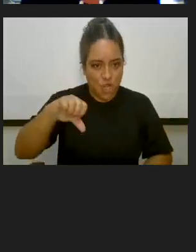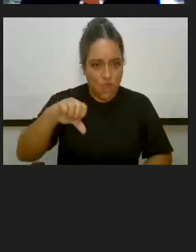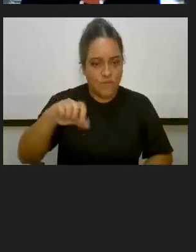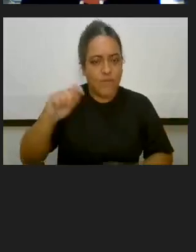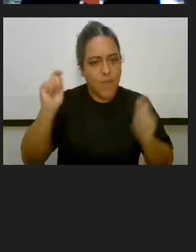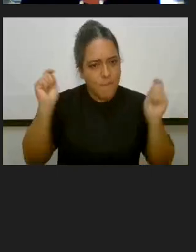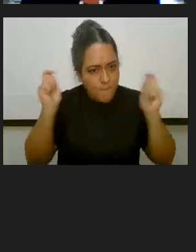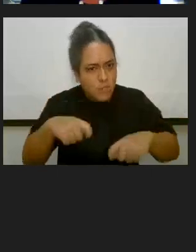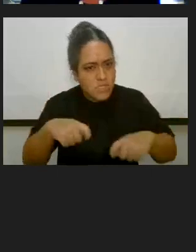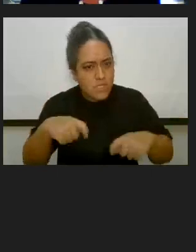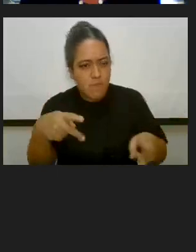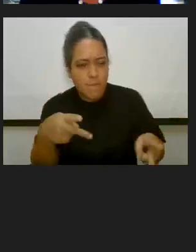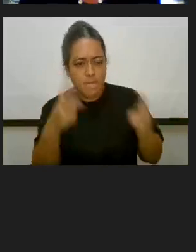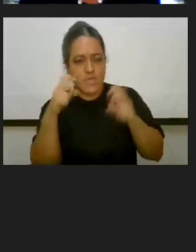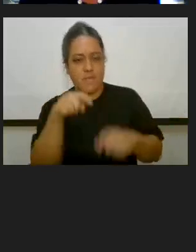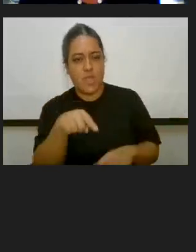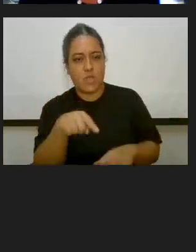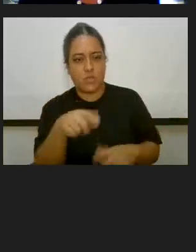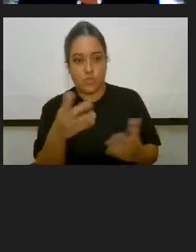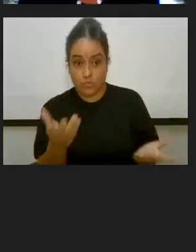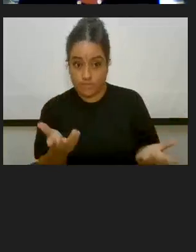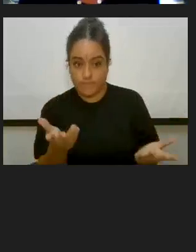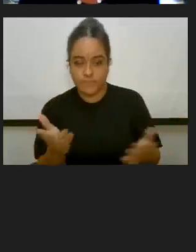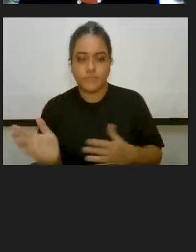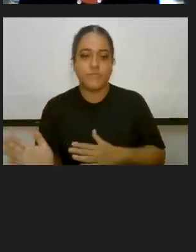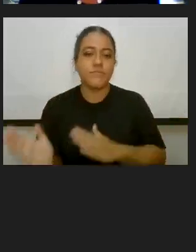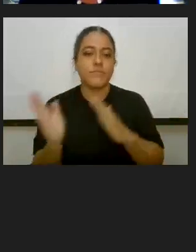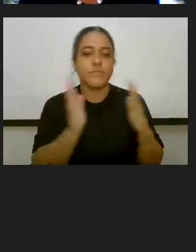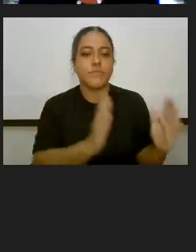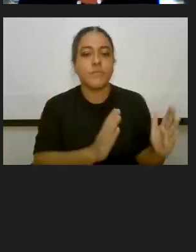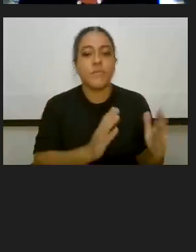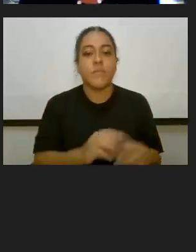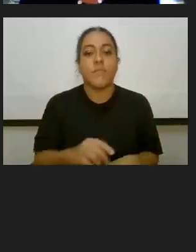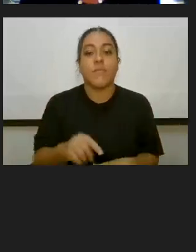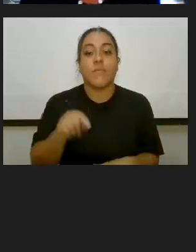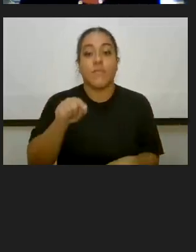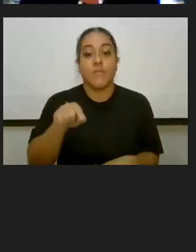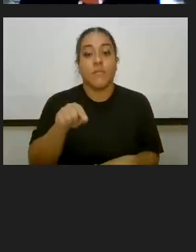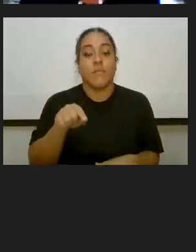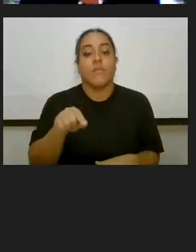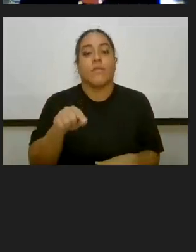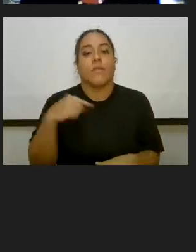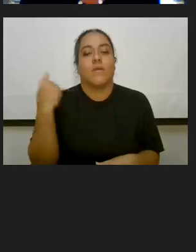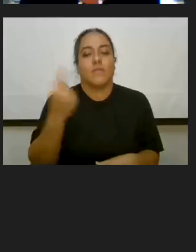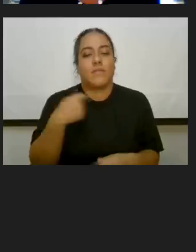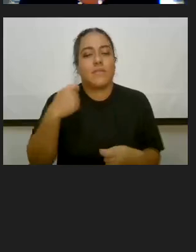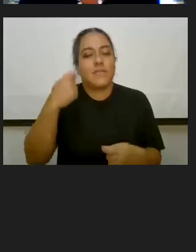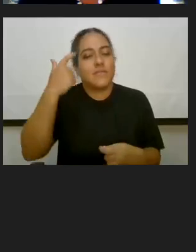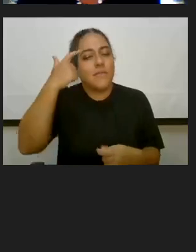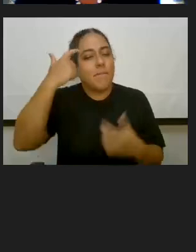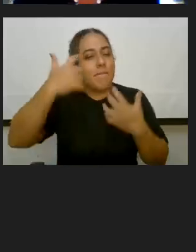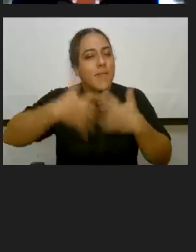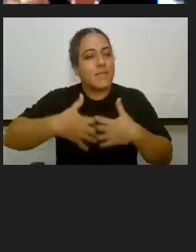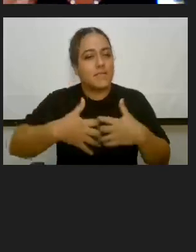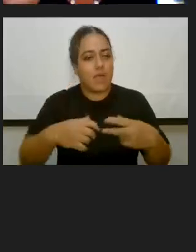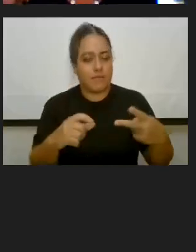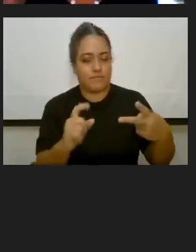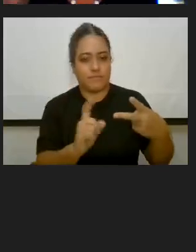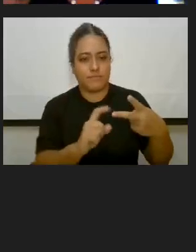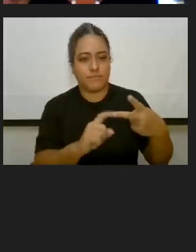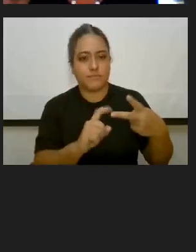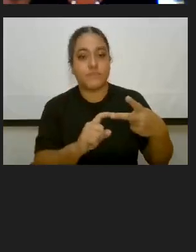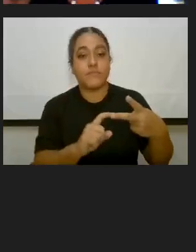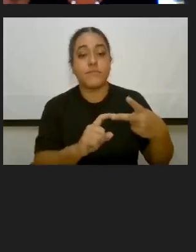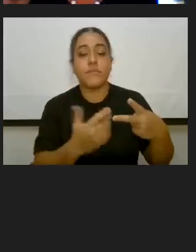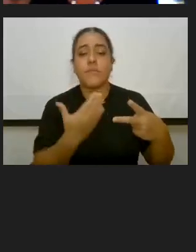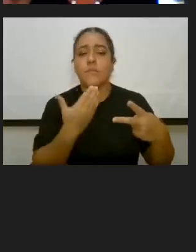isso? E o outro? Esse daqui a gente tem que pensar bastante. Em que medida a